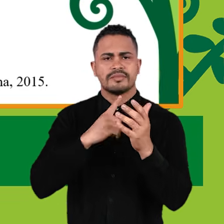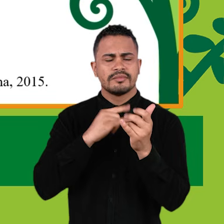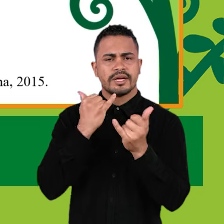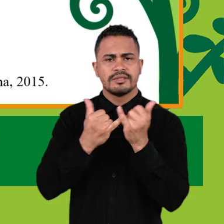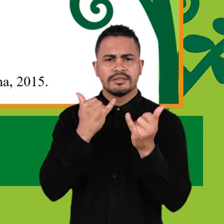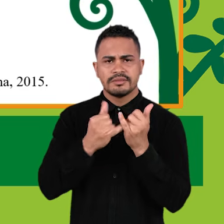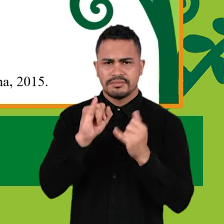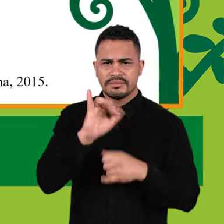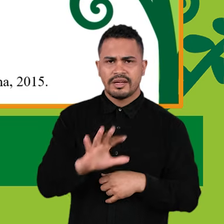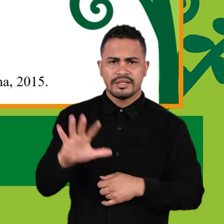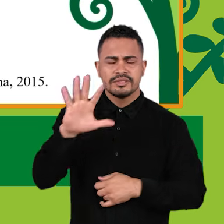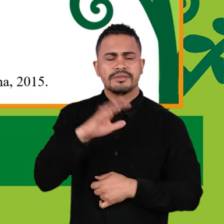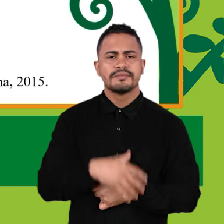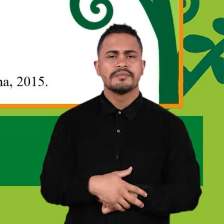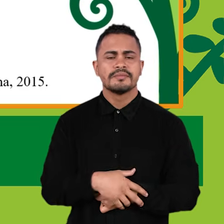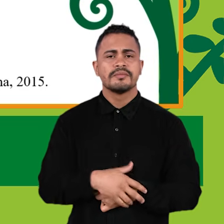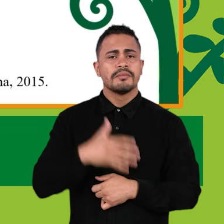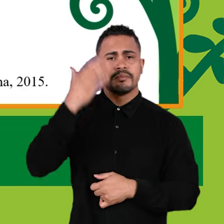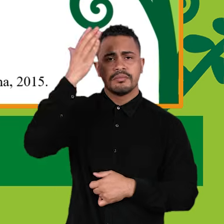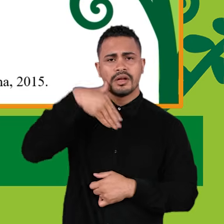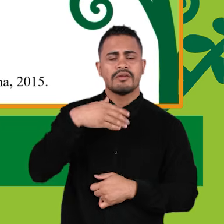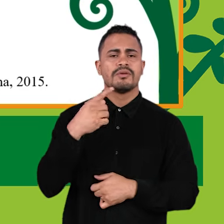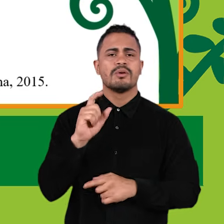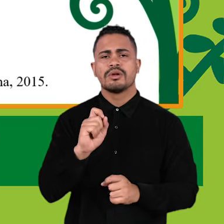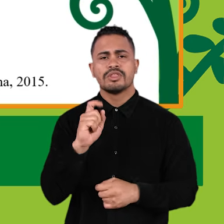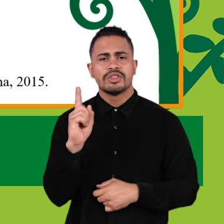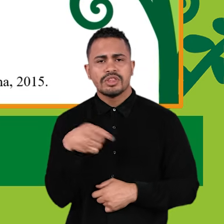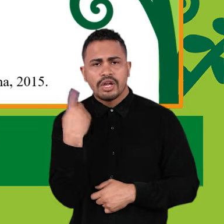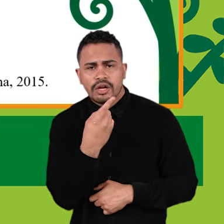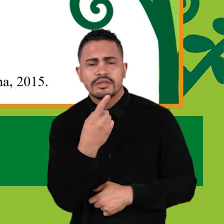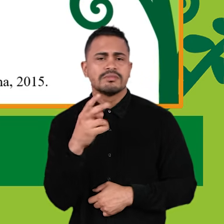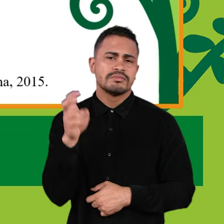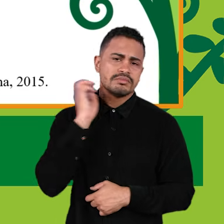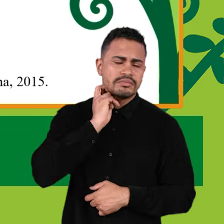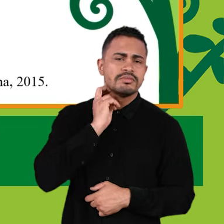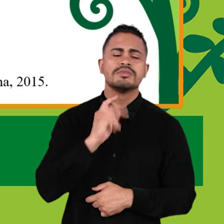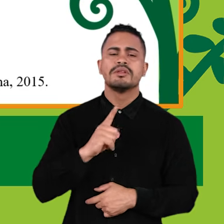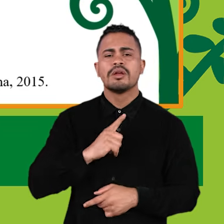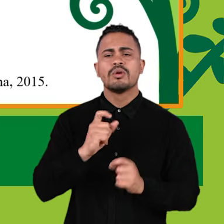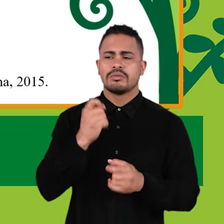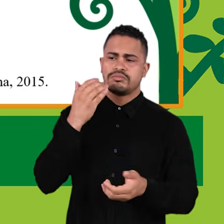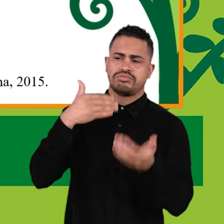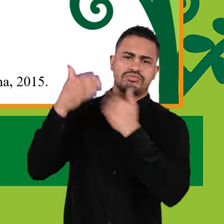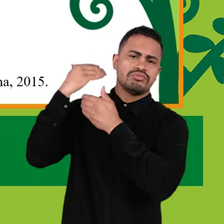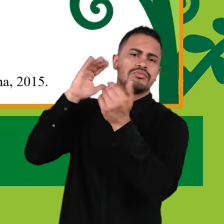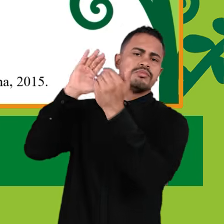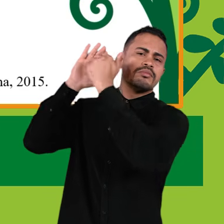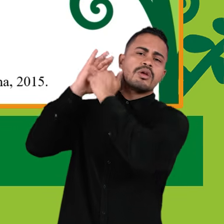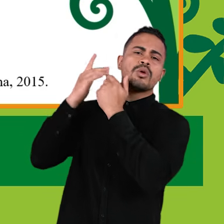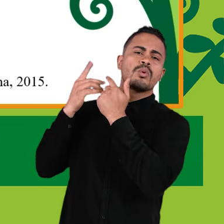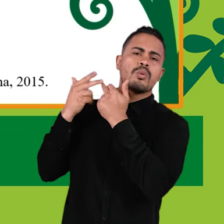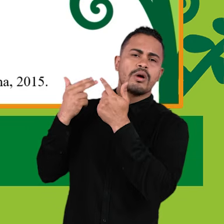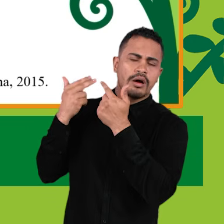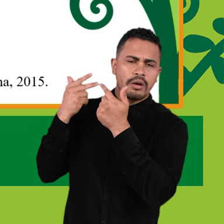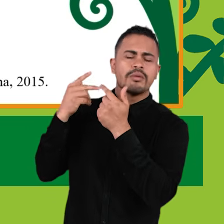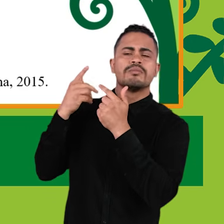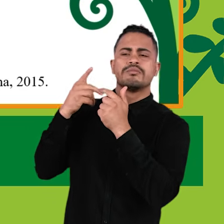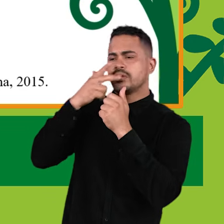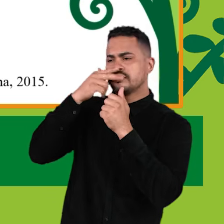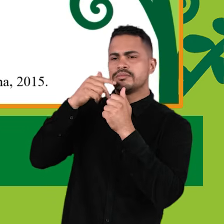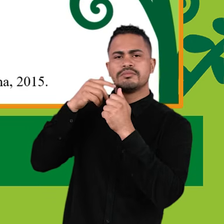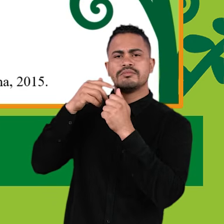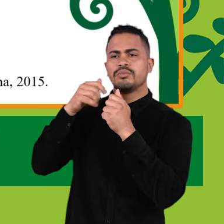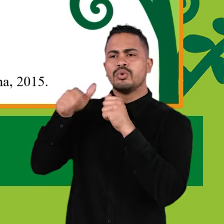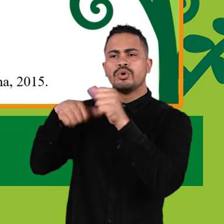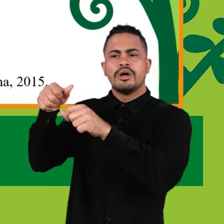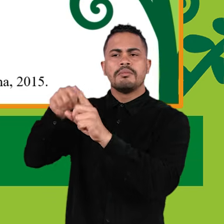né? Mas isso prova o quê? Que nós e morcegos, que somos mamíferos placentários, temos um ancestral comum que ele foi migrando para ambientes